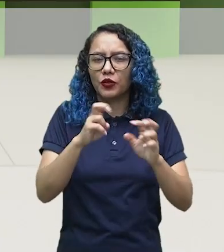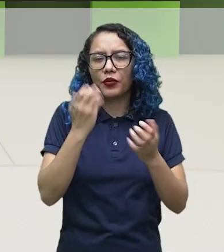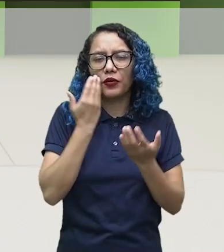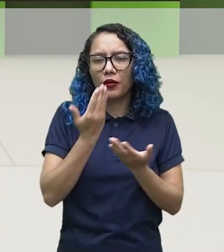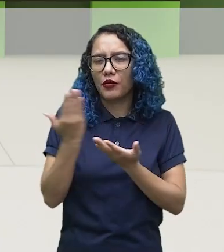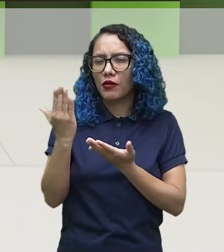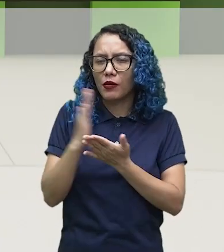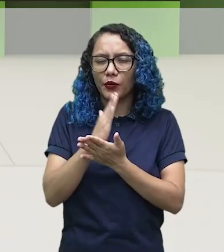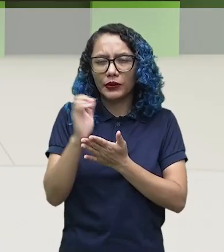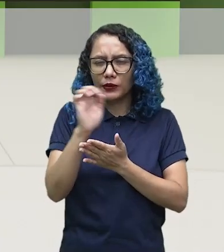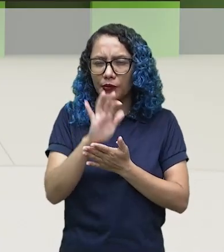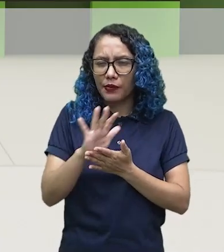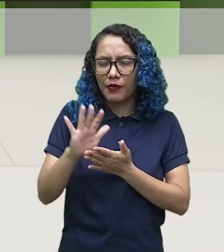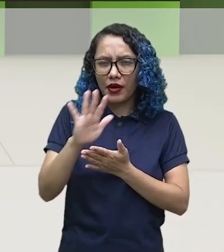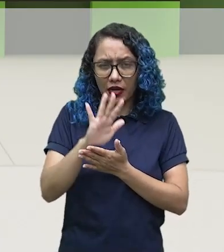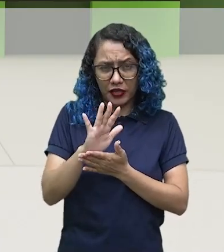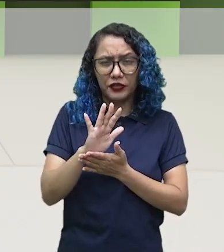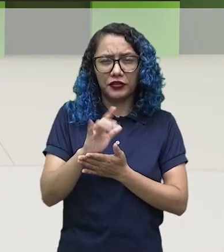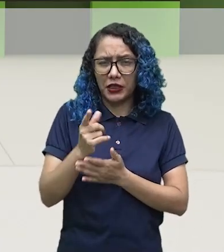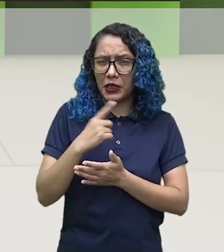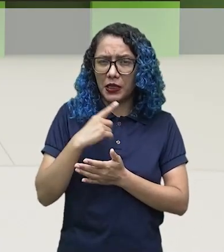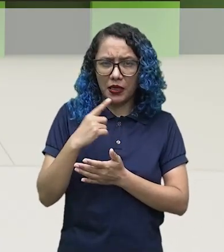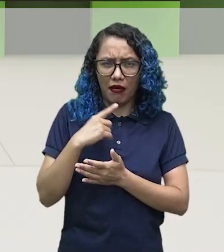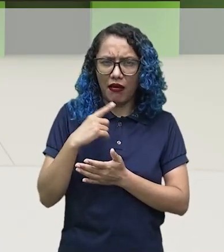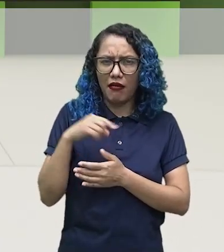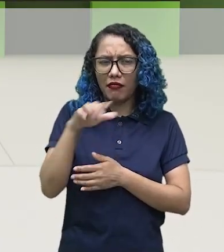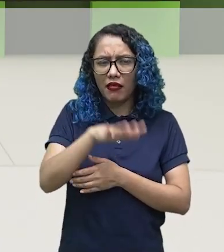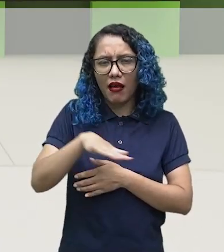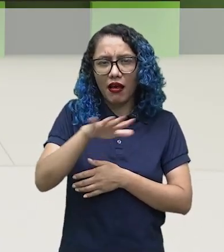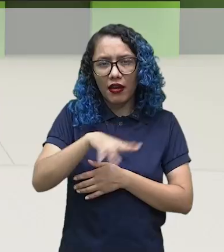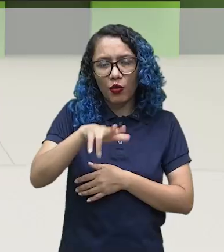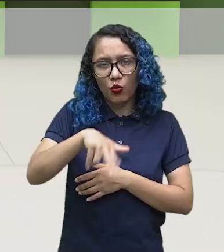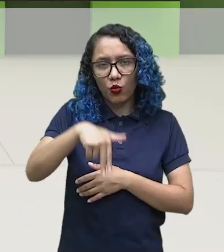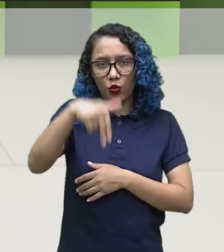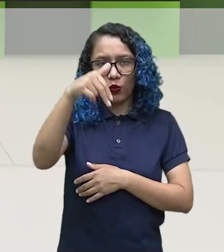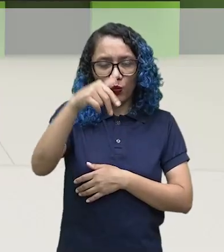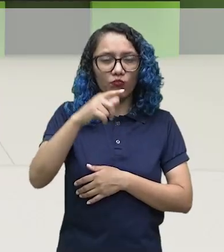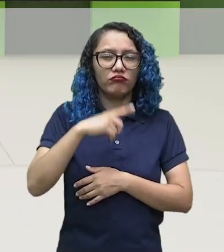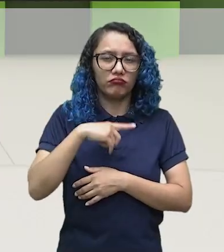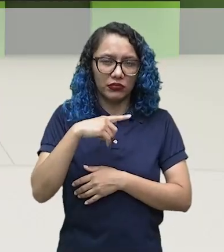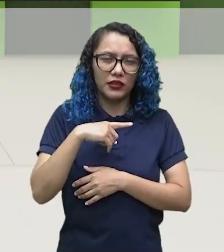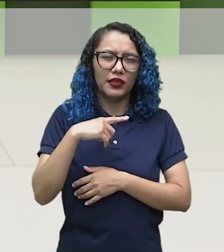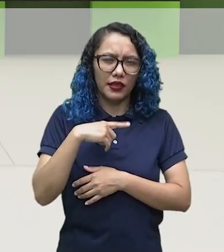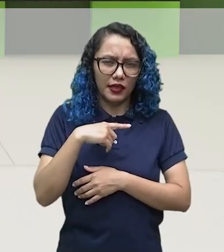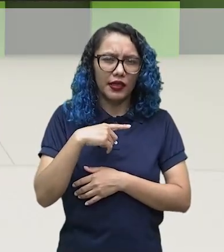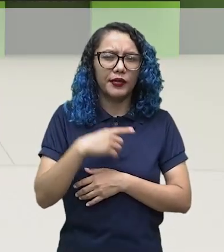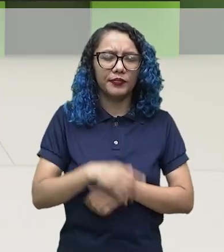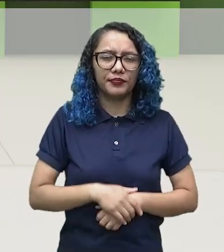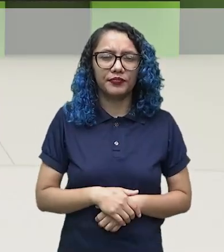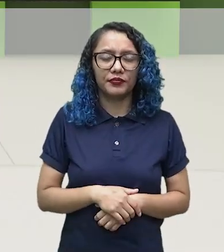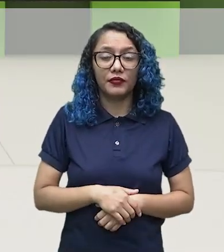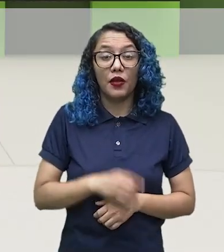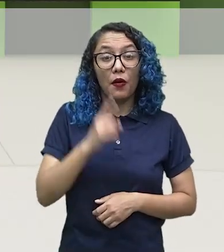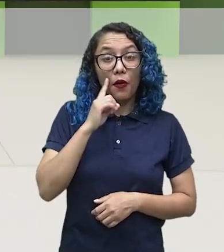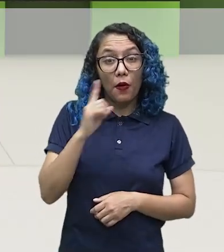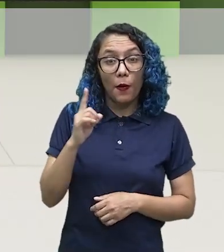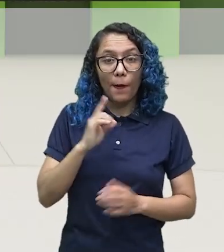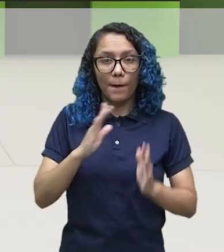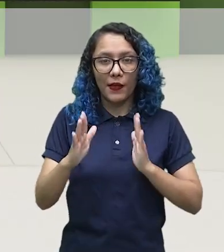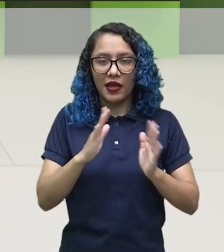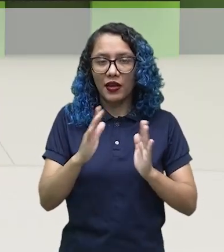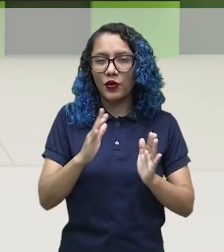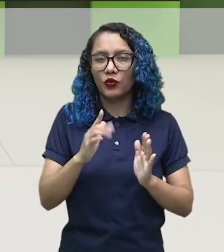muito comuns na região norte, né, que trata-se aqui mais especificamente no período